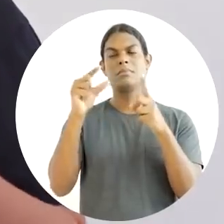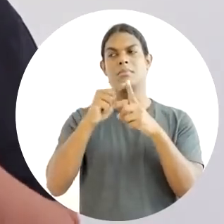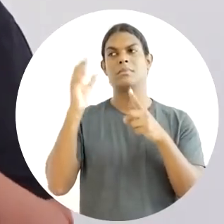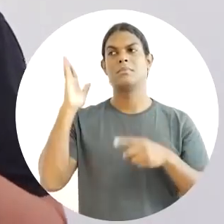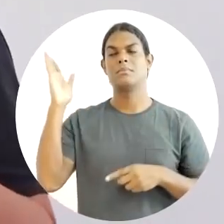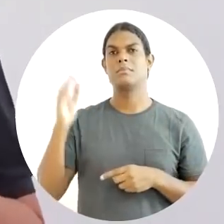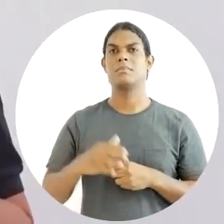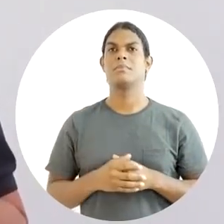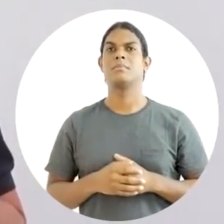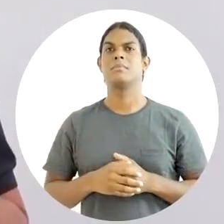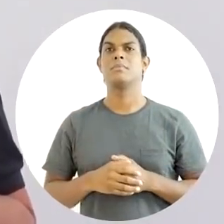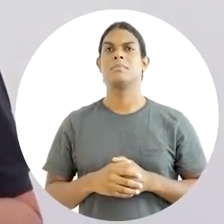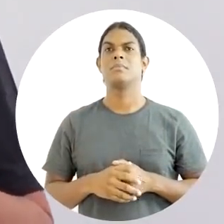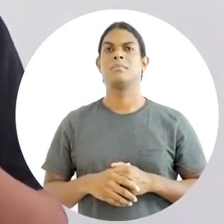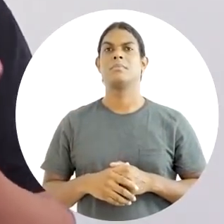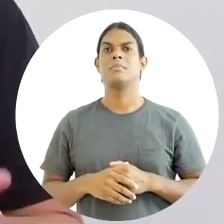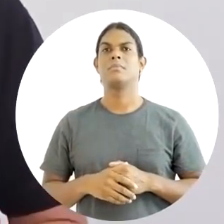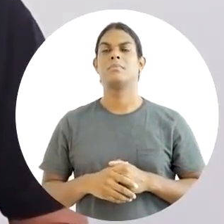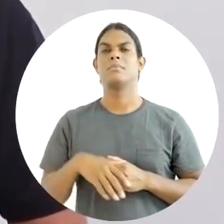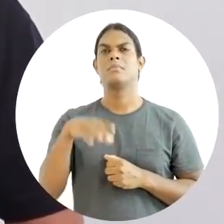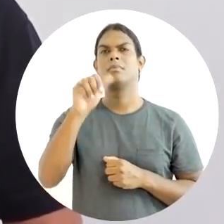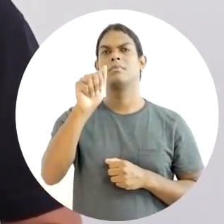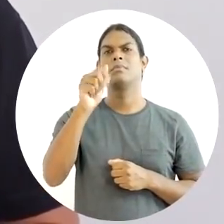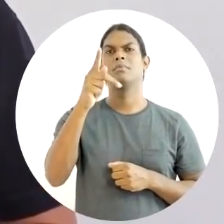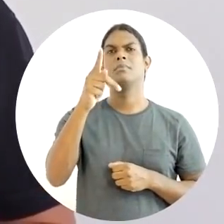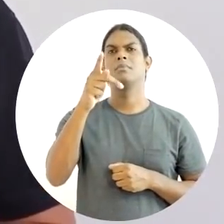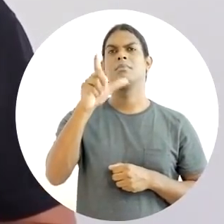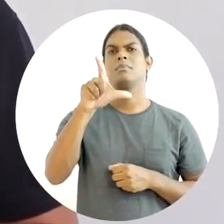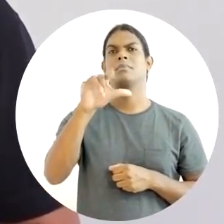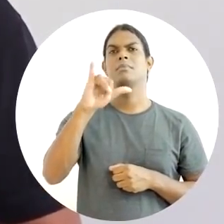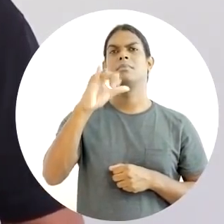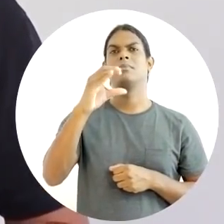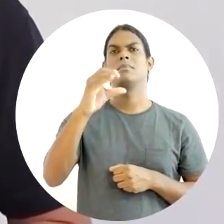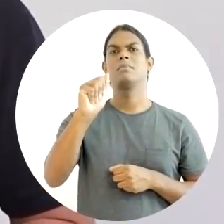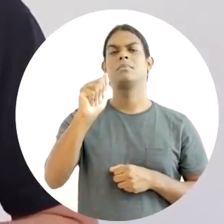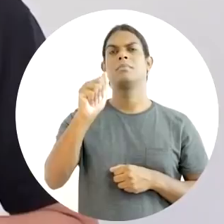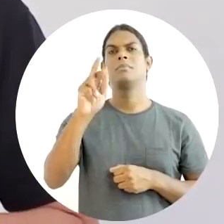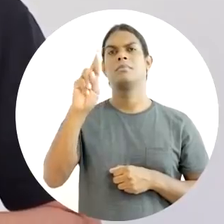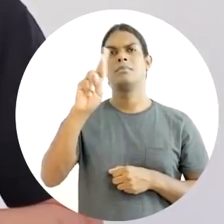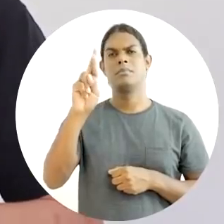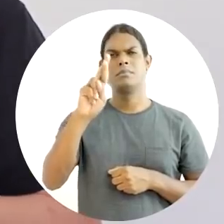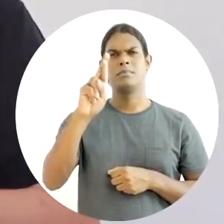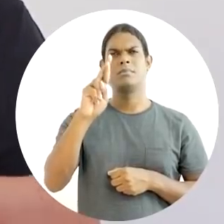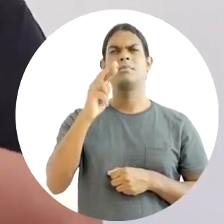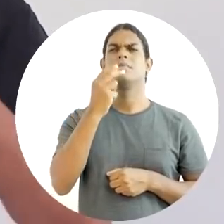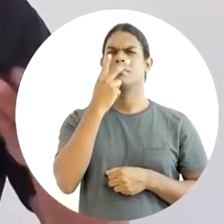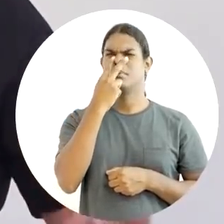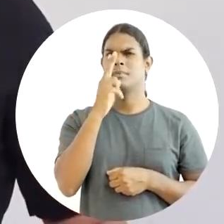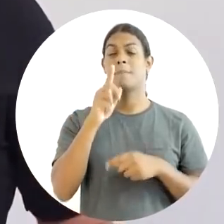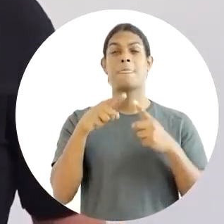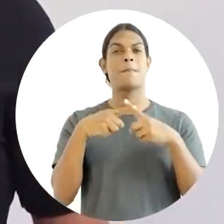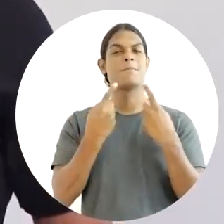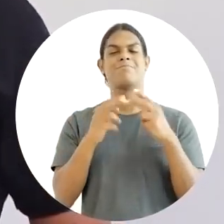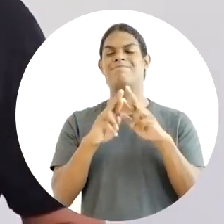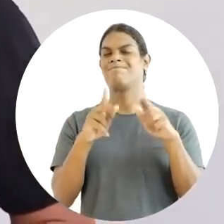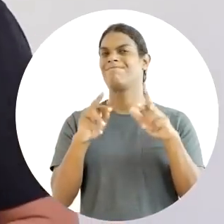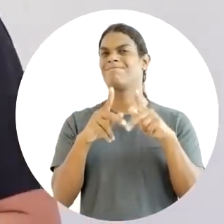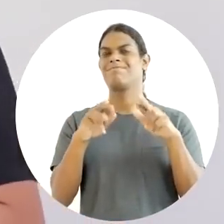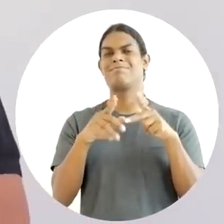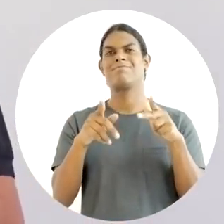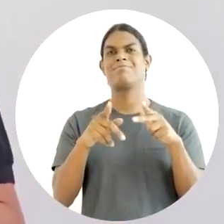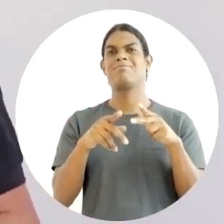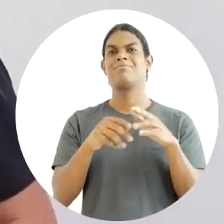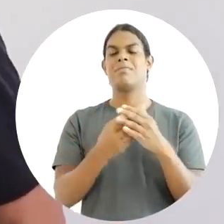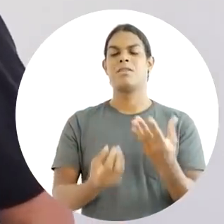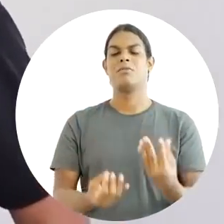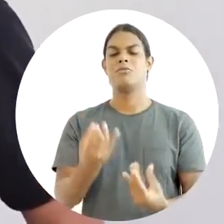né? Que a ideia que você vai ter, que é aplicar. Não, appliance é geladeira, fogão,